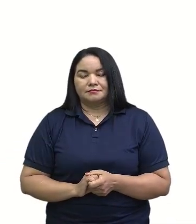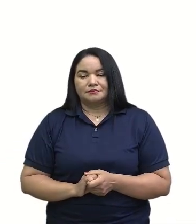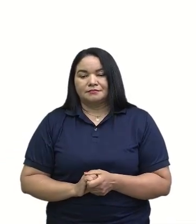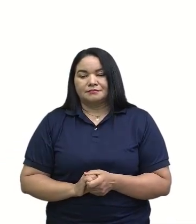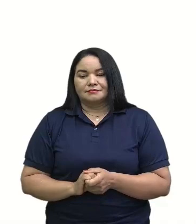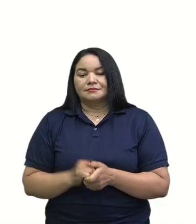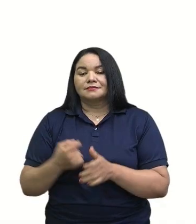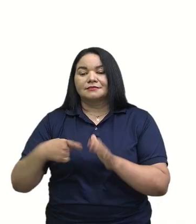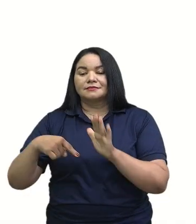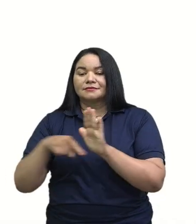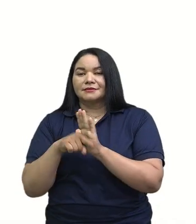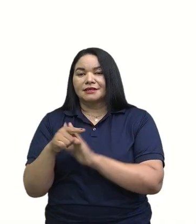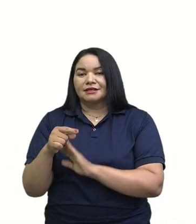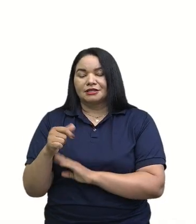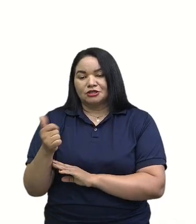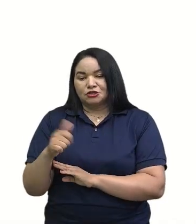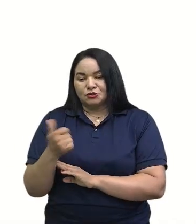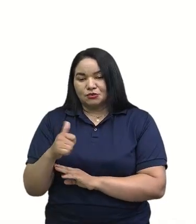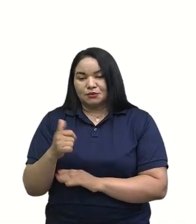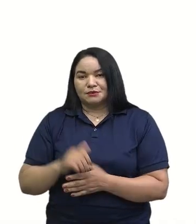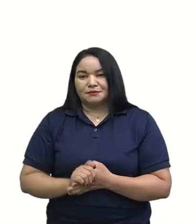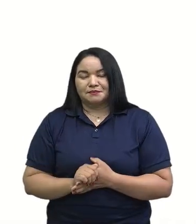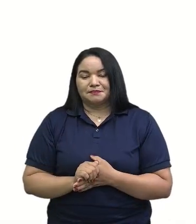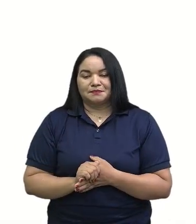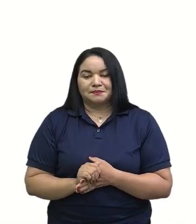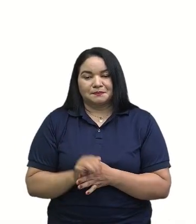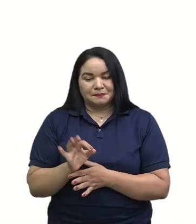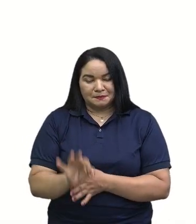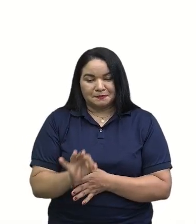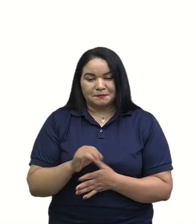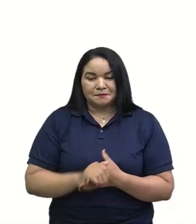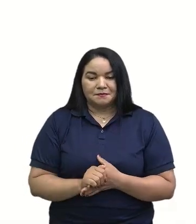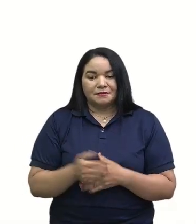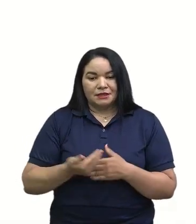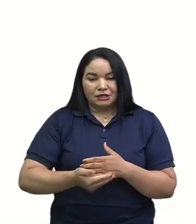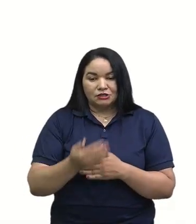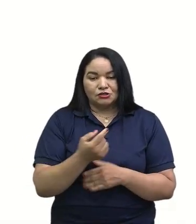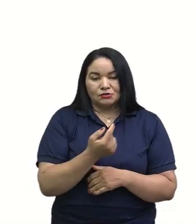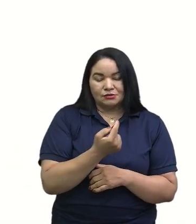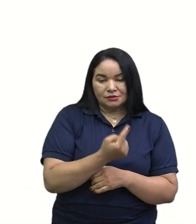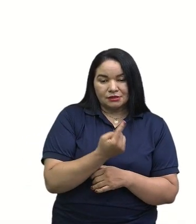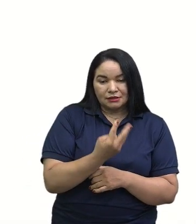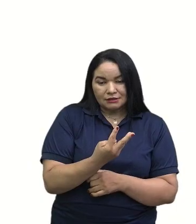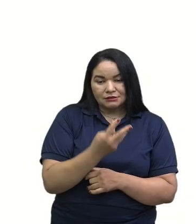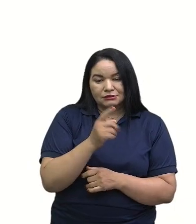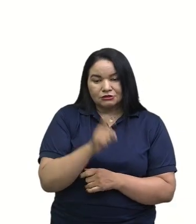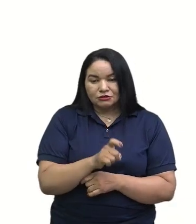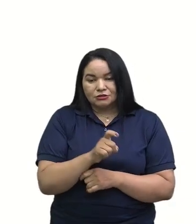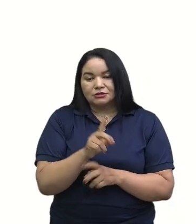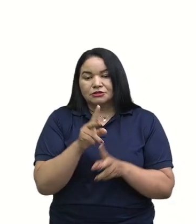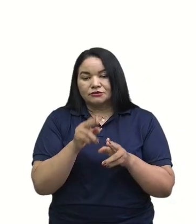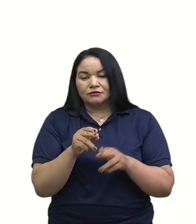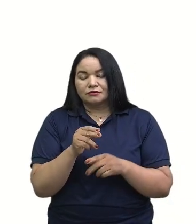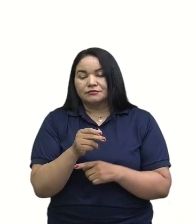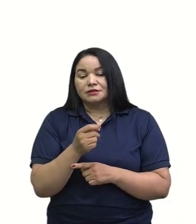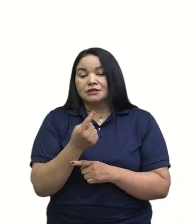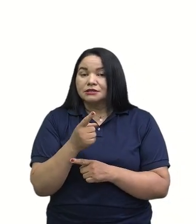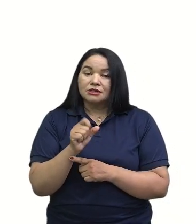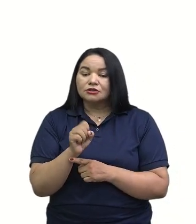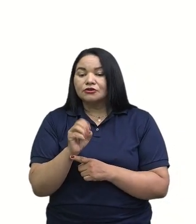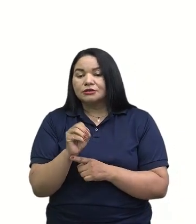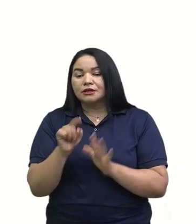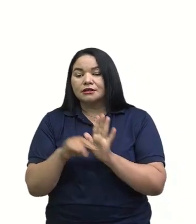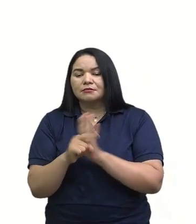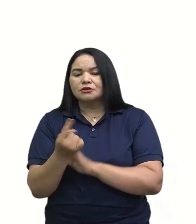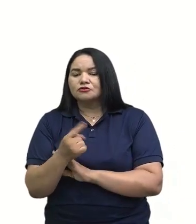ó, menos 11, certo? Continuando o nosso cálculo, ficamos com 13x igual a 180 menos